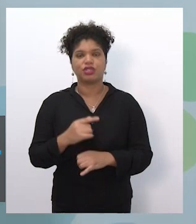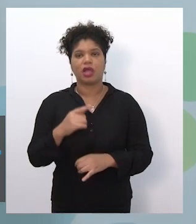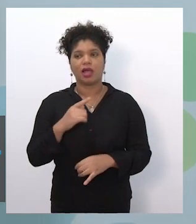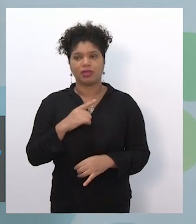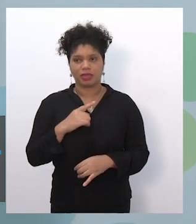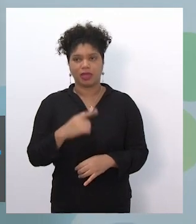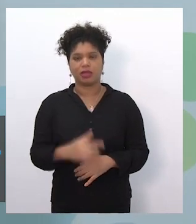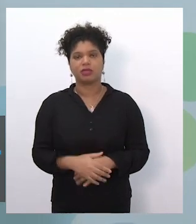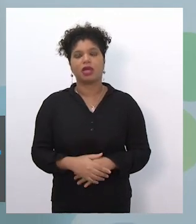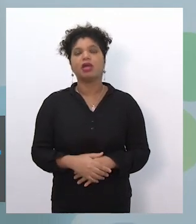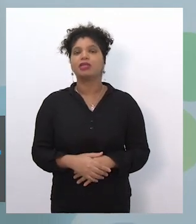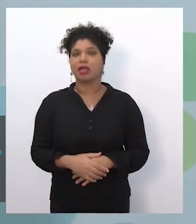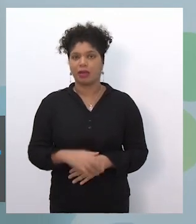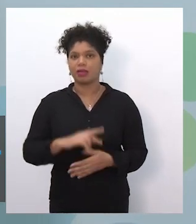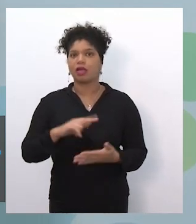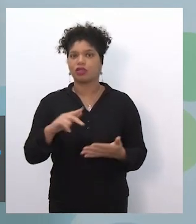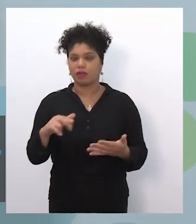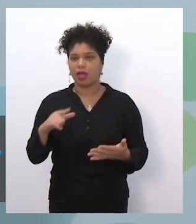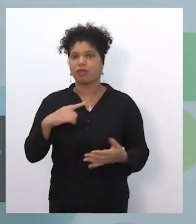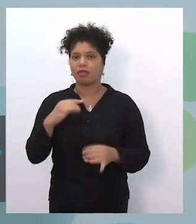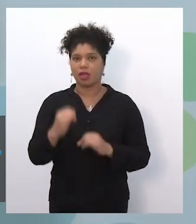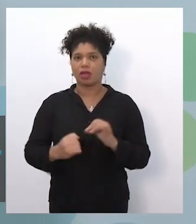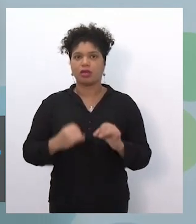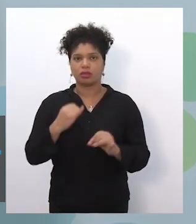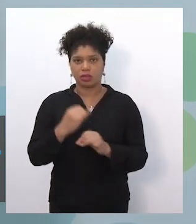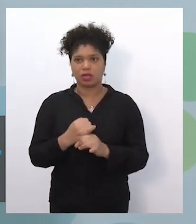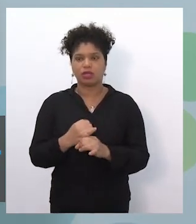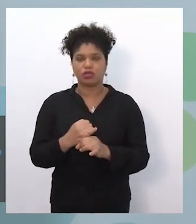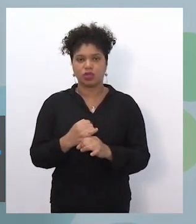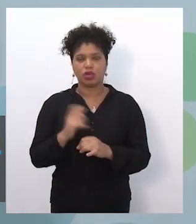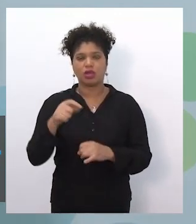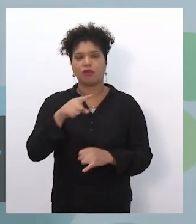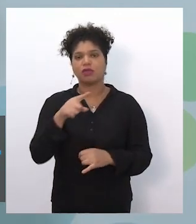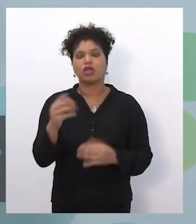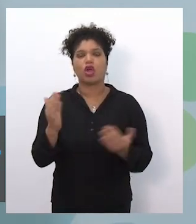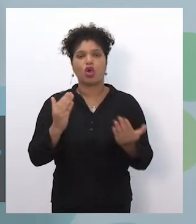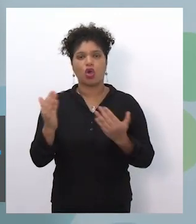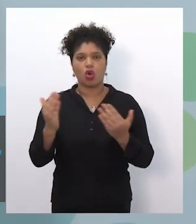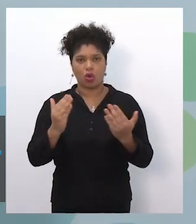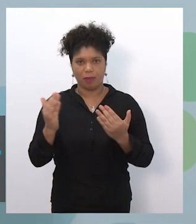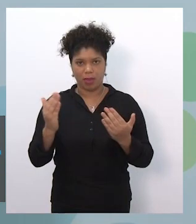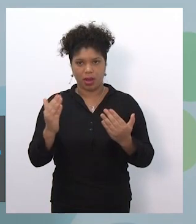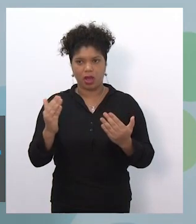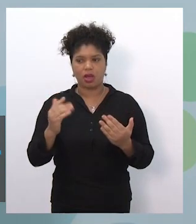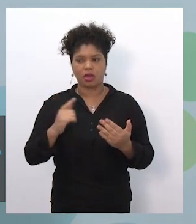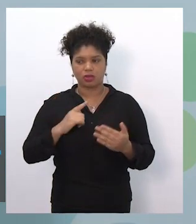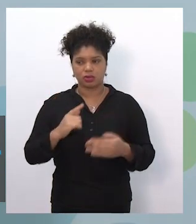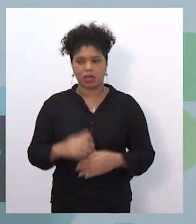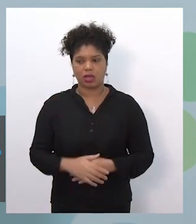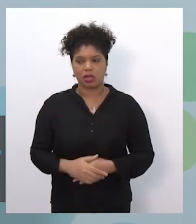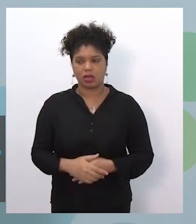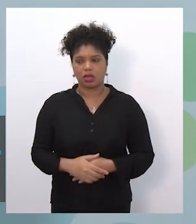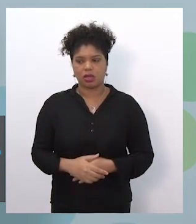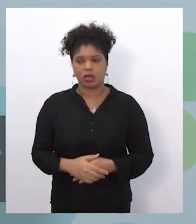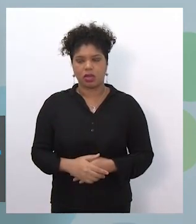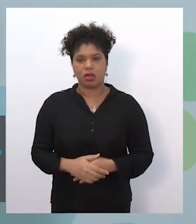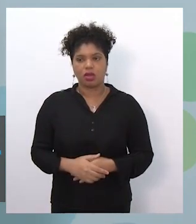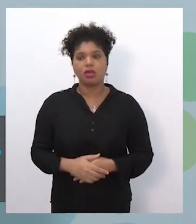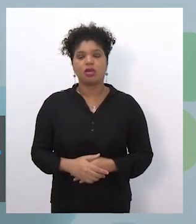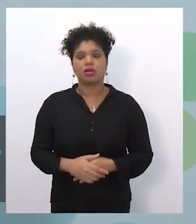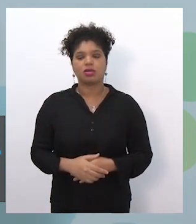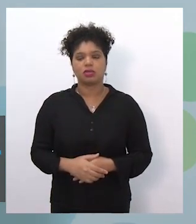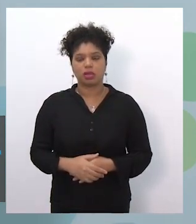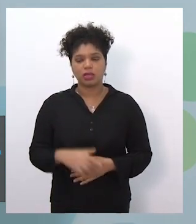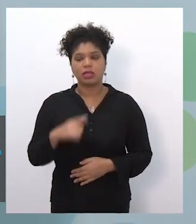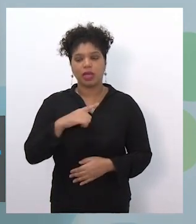comprando muita coisa na internet. Então, vocês conseguem fazer comparativos e falar, nossa, eles falaram isso, então deixa eu ver, está muito